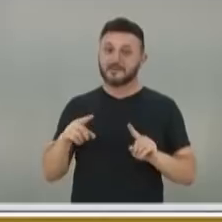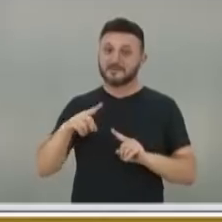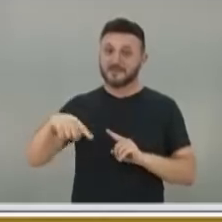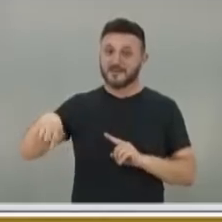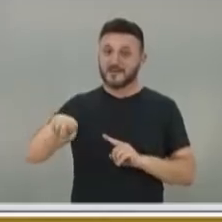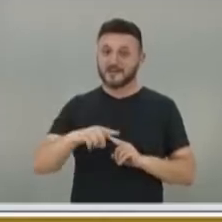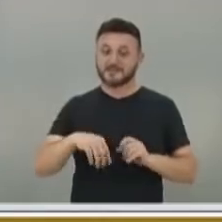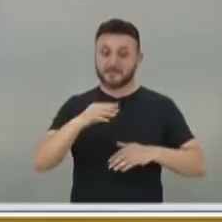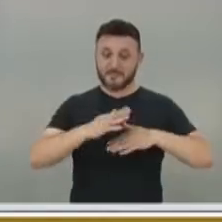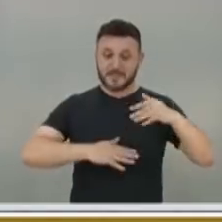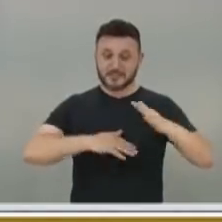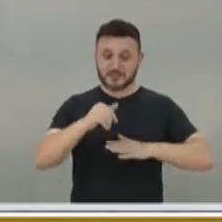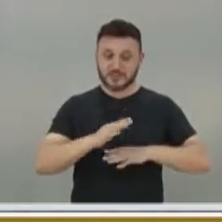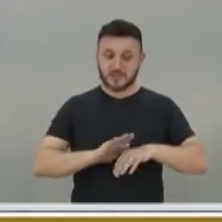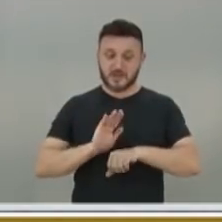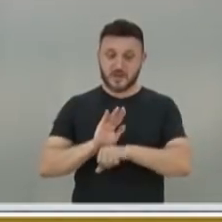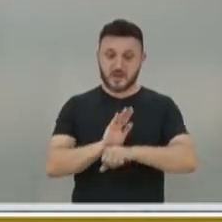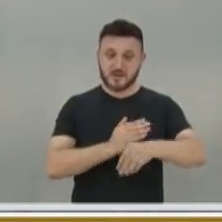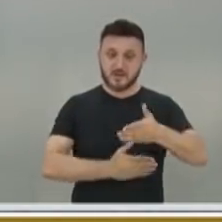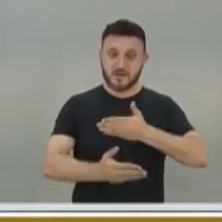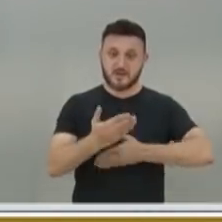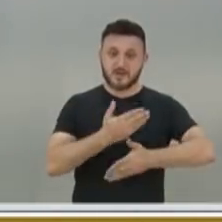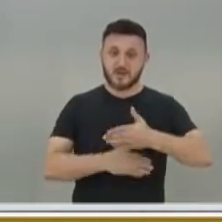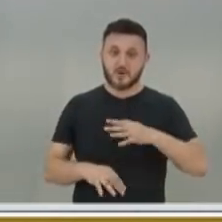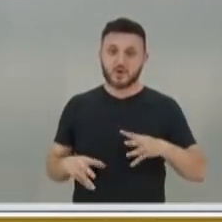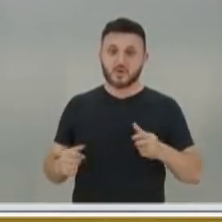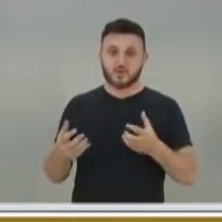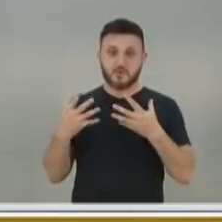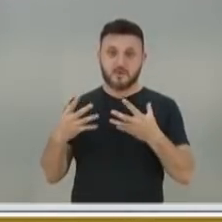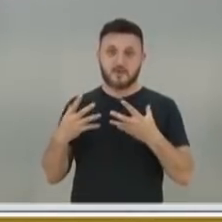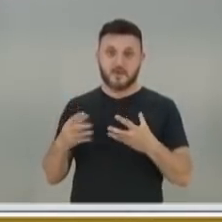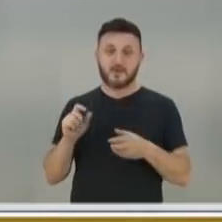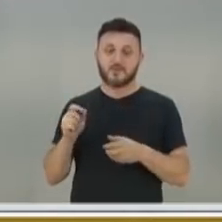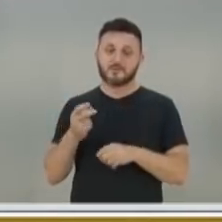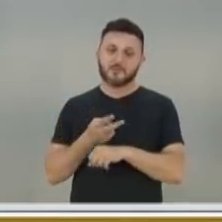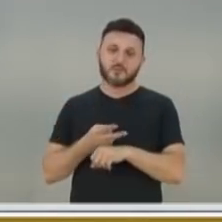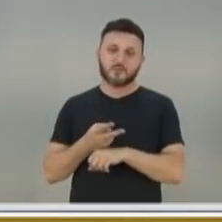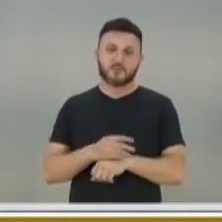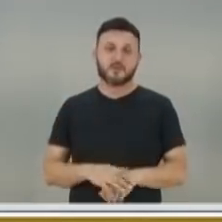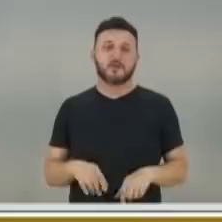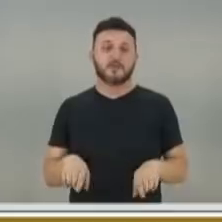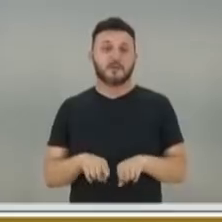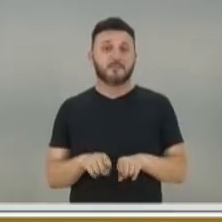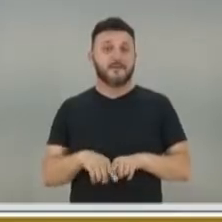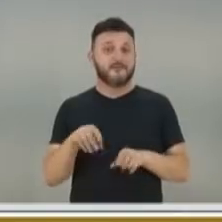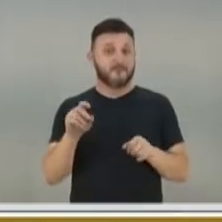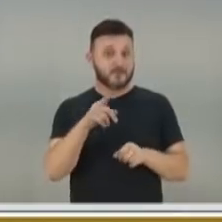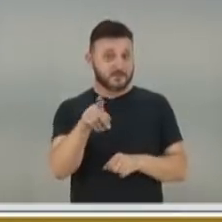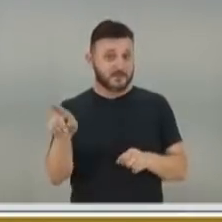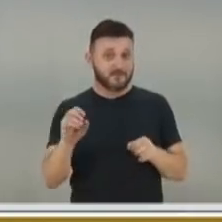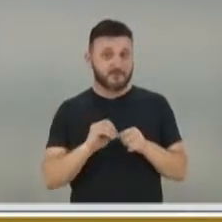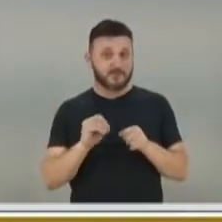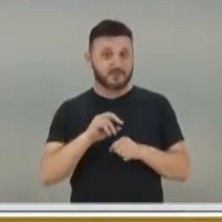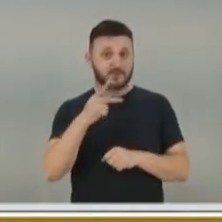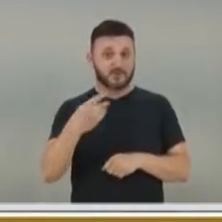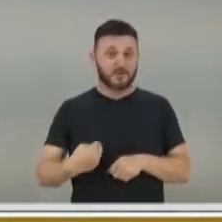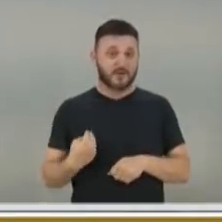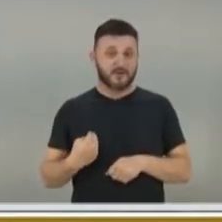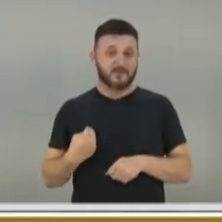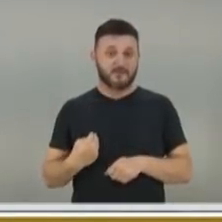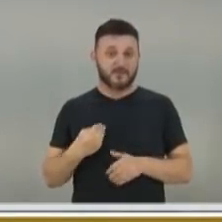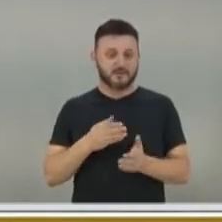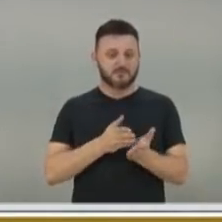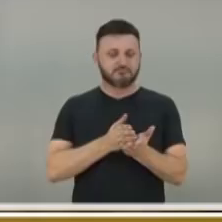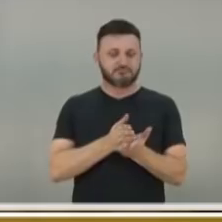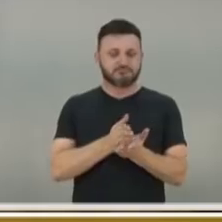não pratica o que eles praticam, que nos querem o que eles buscam. Faça da sua vida uma vida a